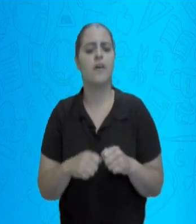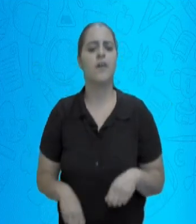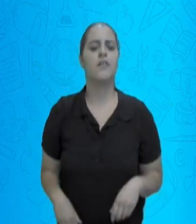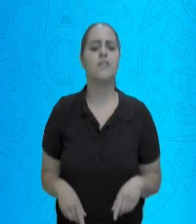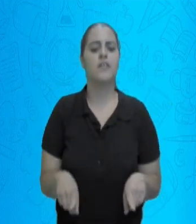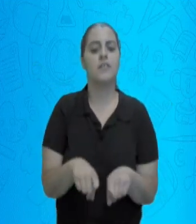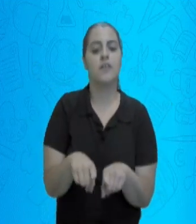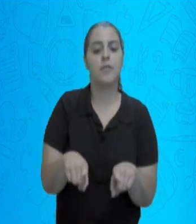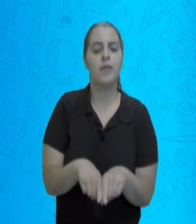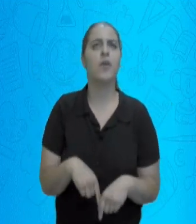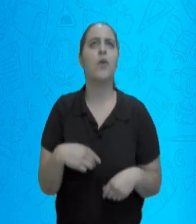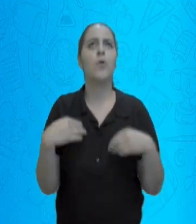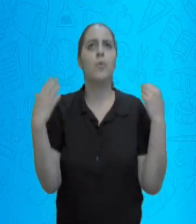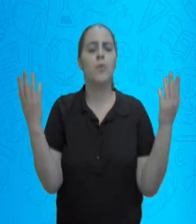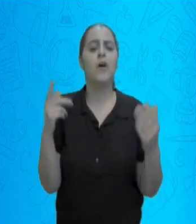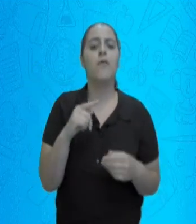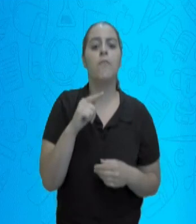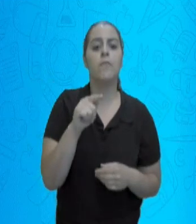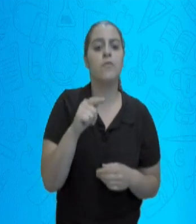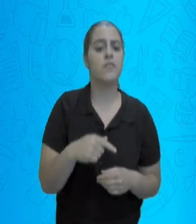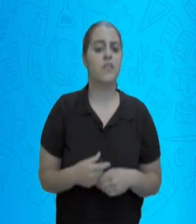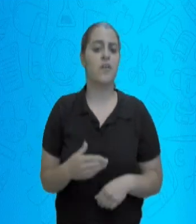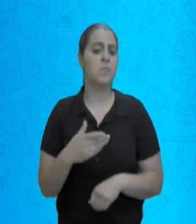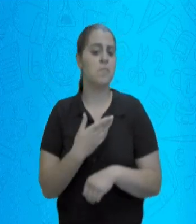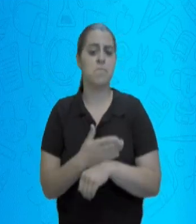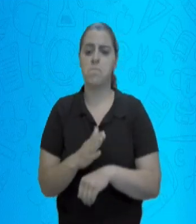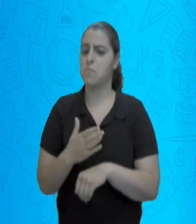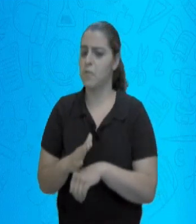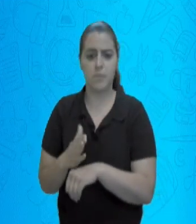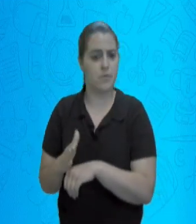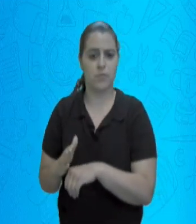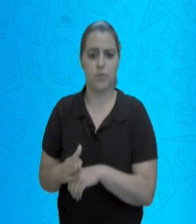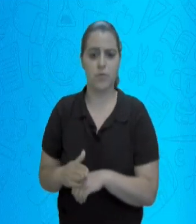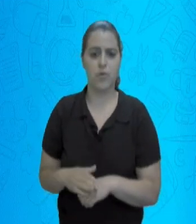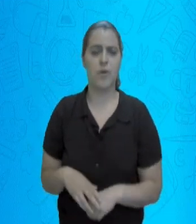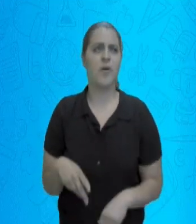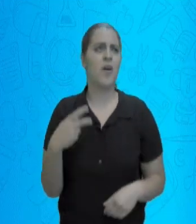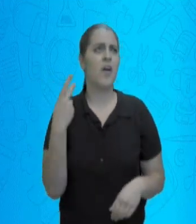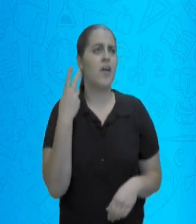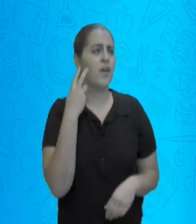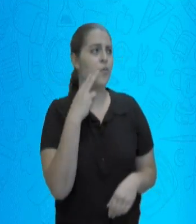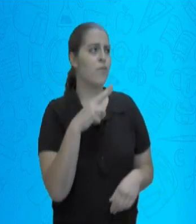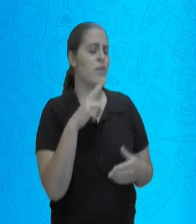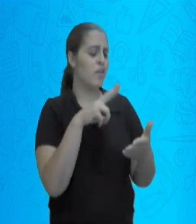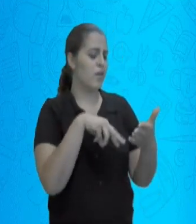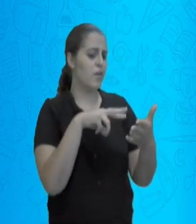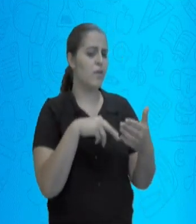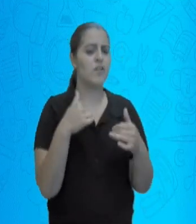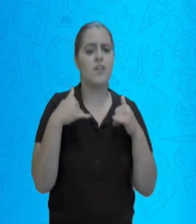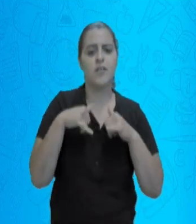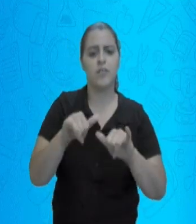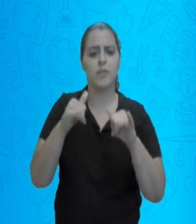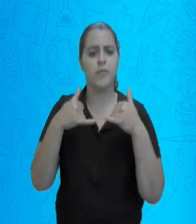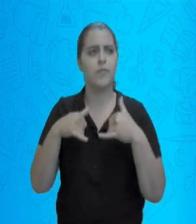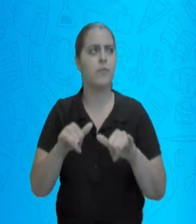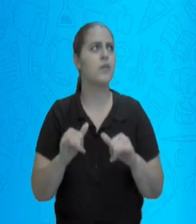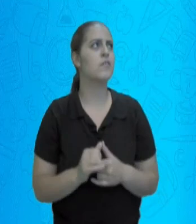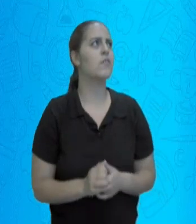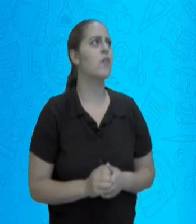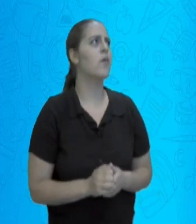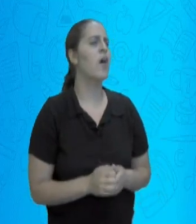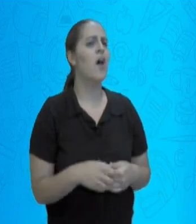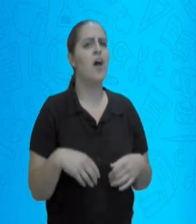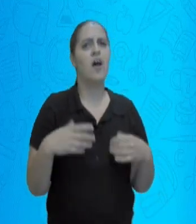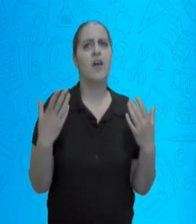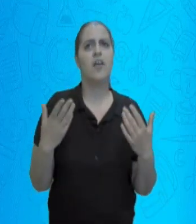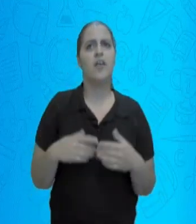com os quais você ainda não pratica. Professor, eu li um pouco mais, eu fui ver algumas outras informações sobre cidadania e